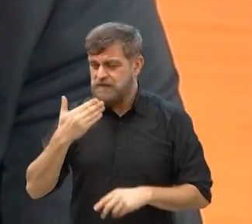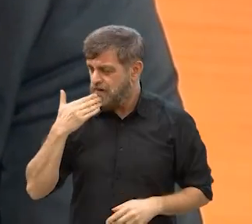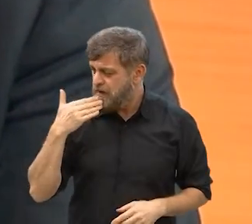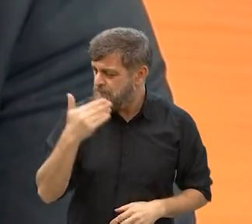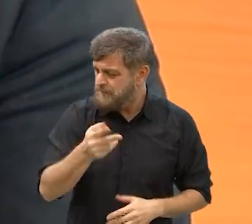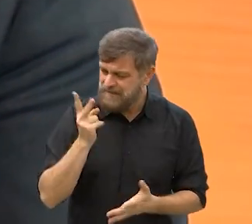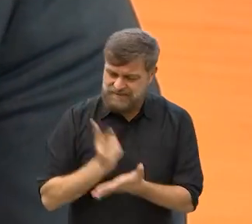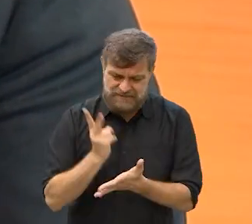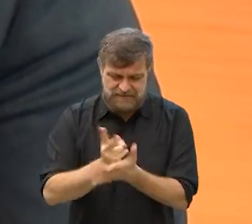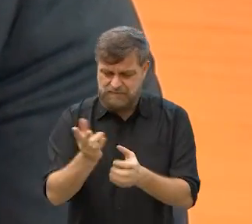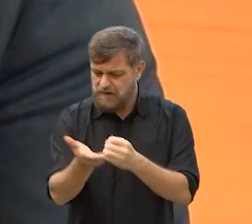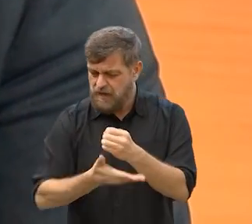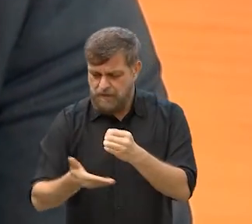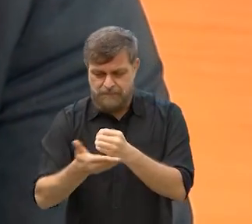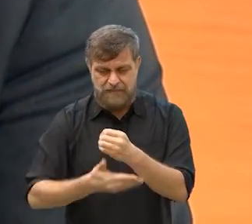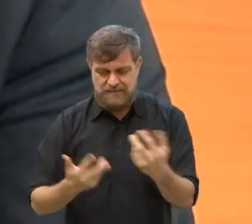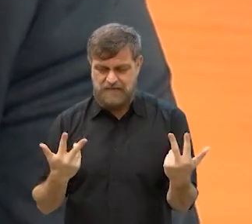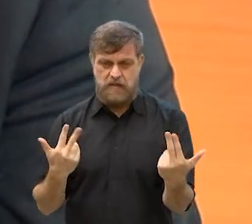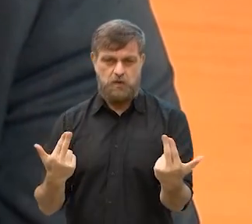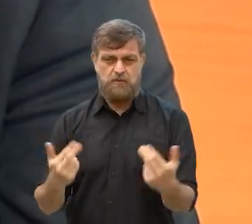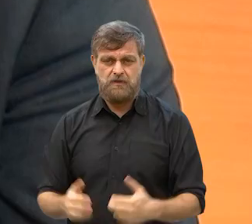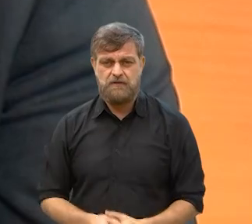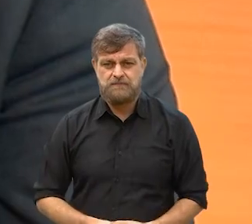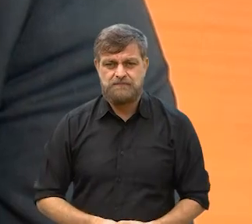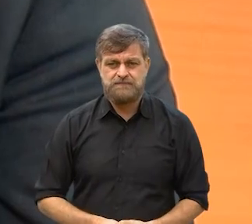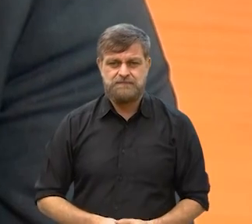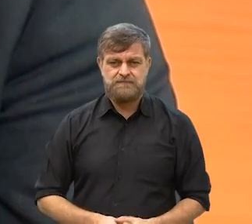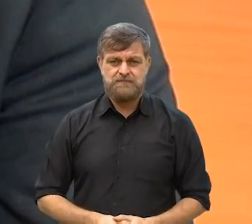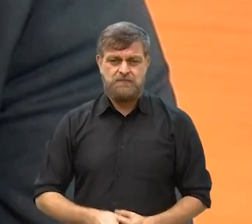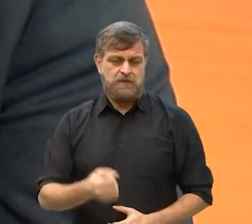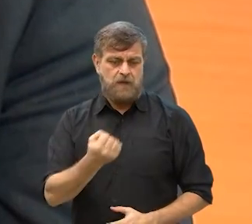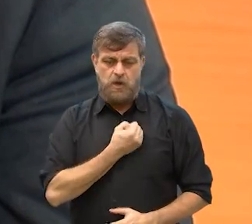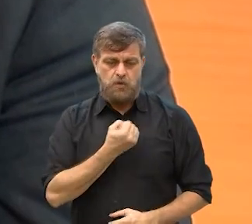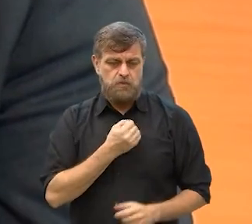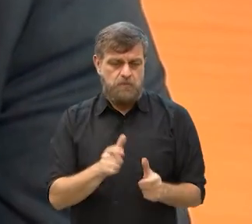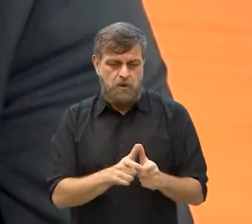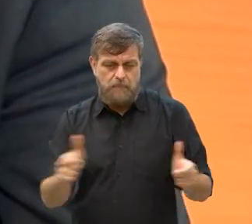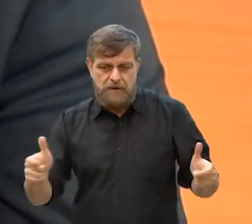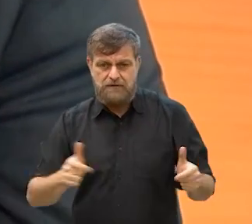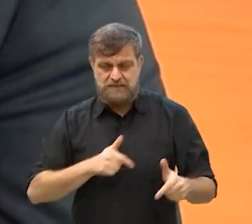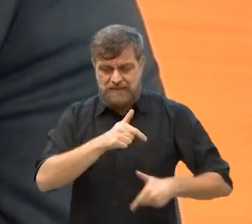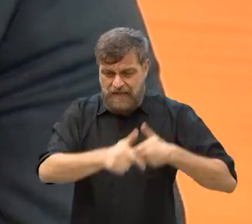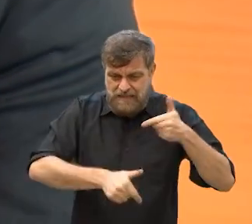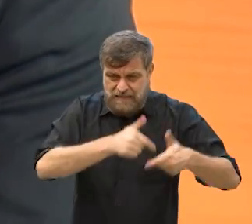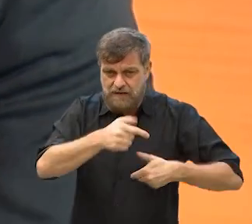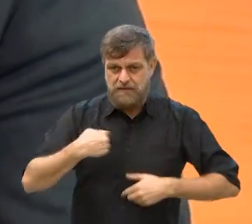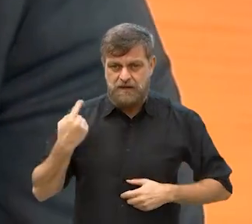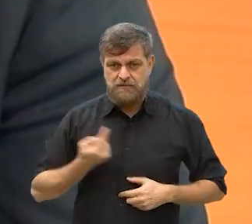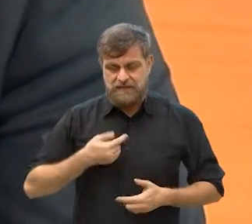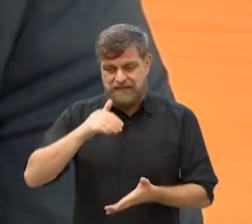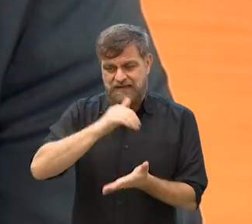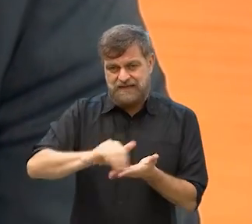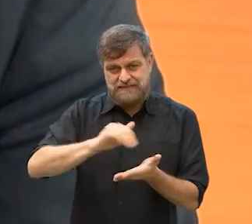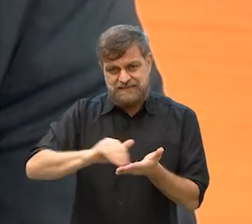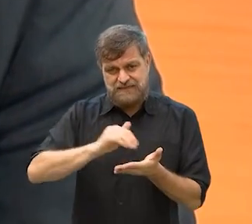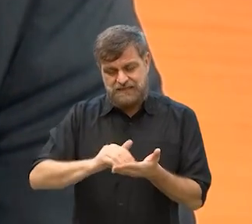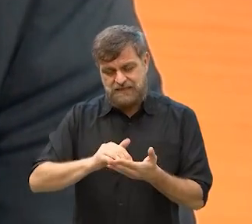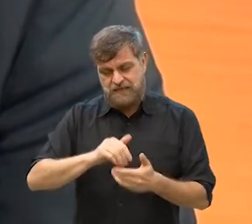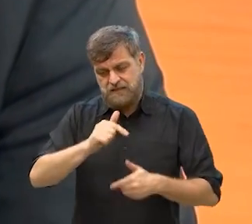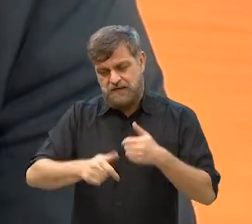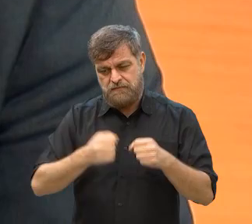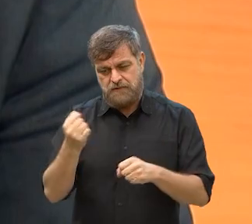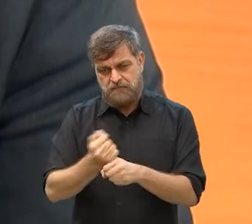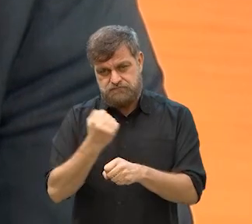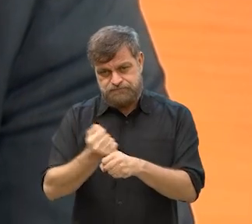são basicamente as mesmas, que é o maior número de serviços que são feitos pela Secretaria de Serviços